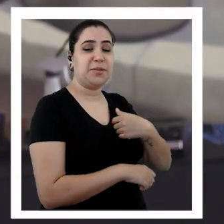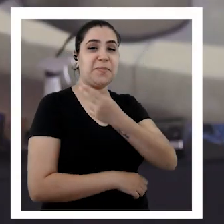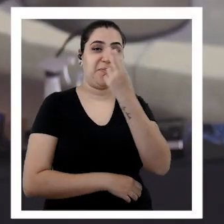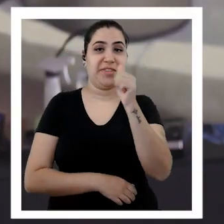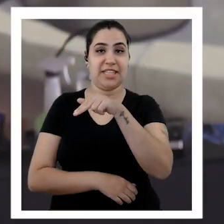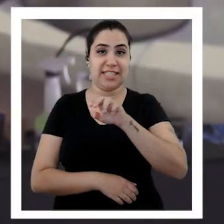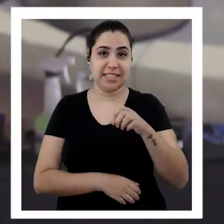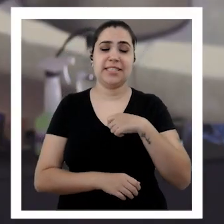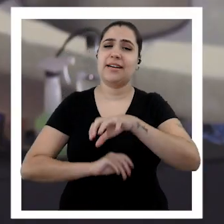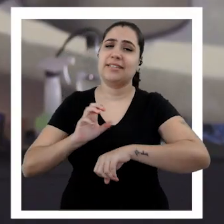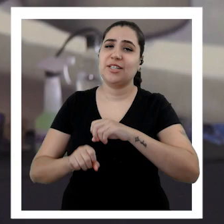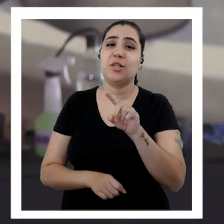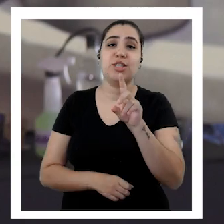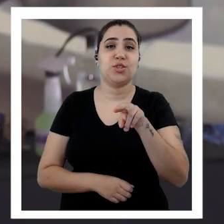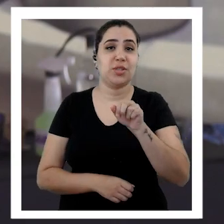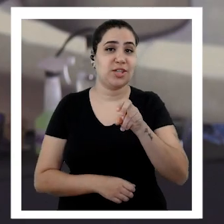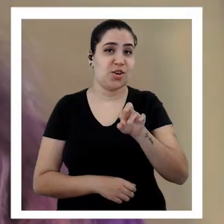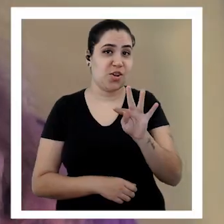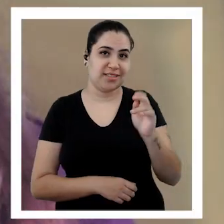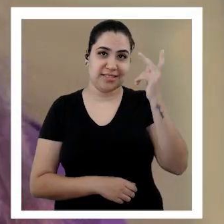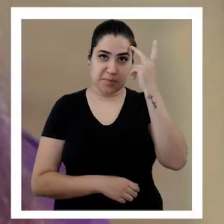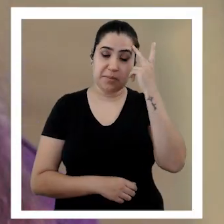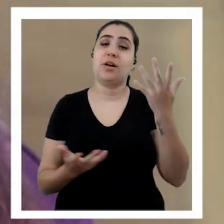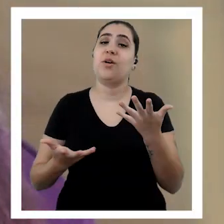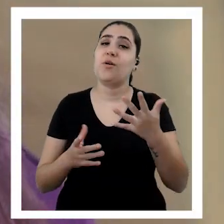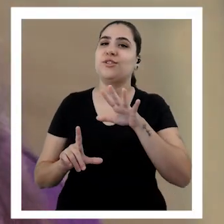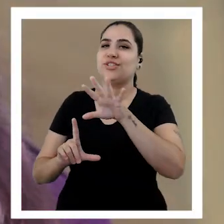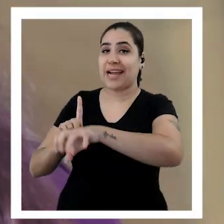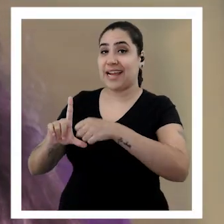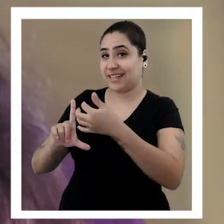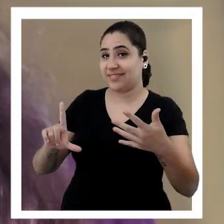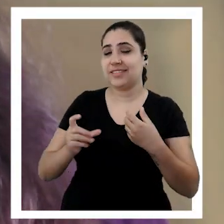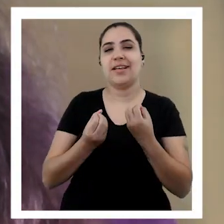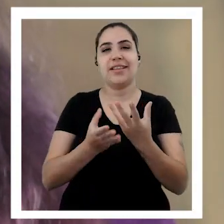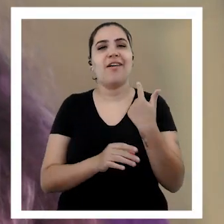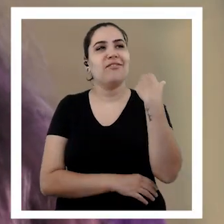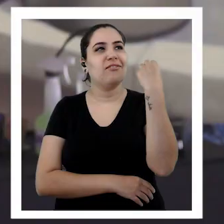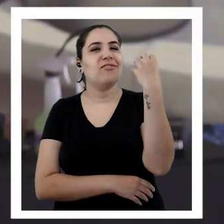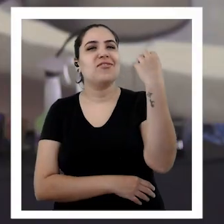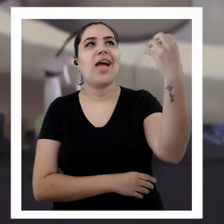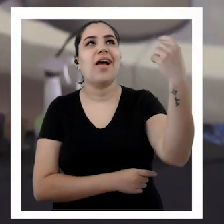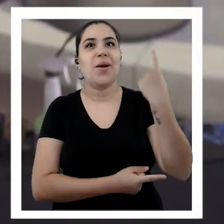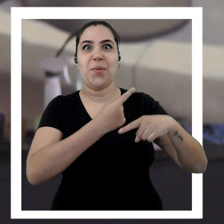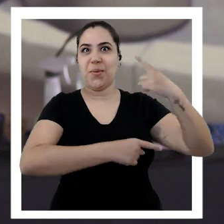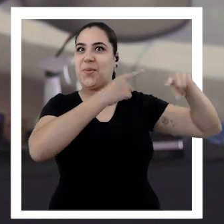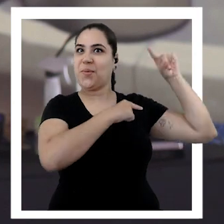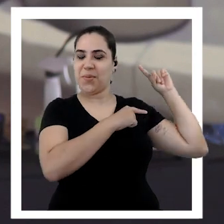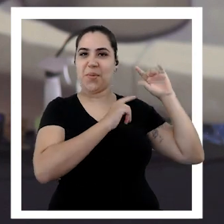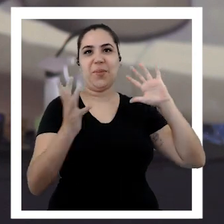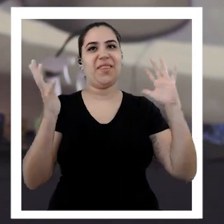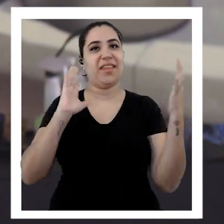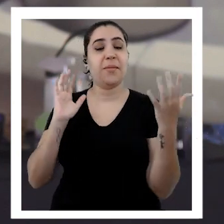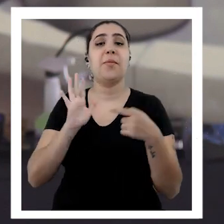Anne Caroline, catadora da Zona Norte de São Paulo, e hoje o Cataflix vai te levar para uma viagem no tempo. Hoje a gente vai